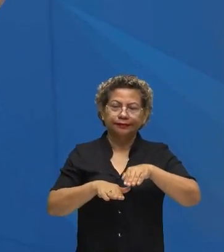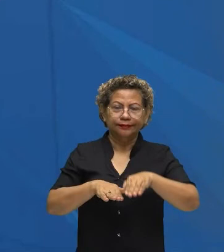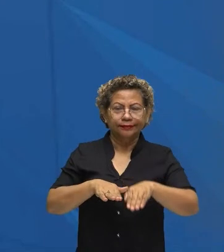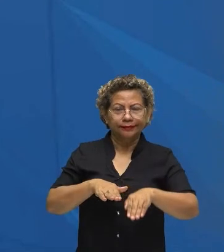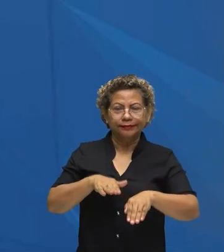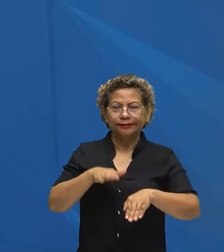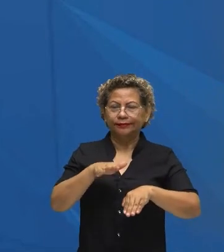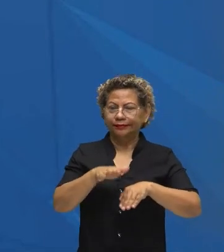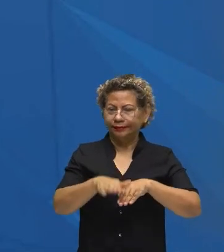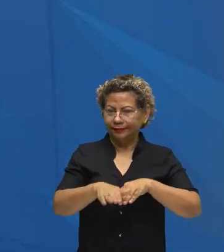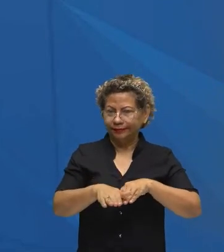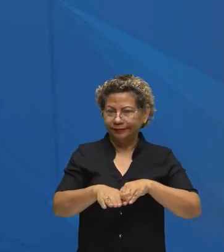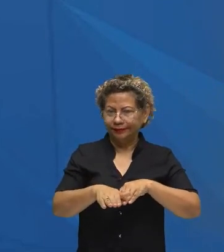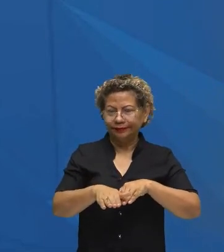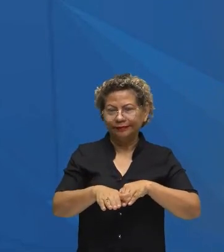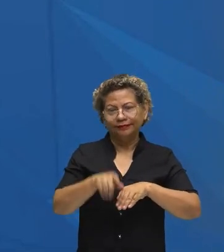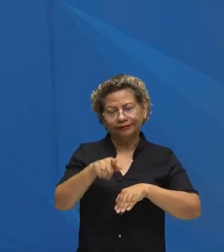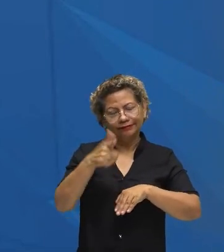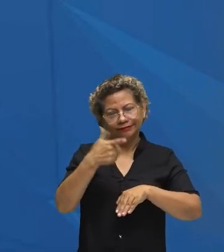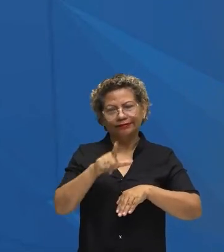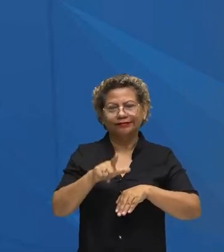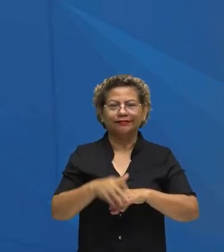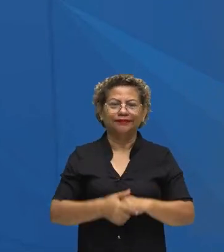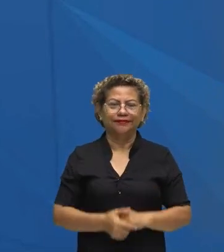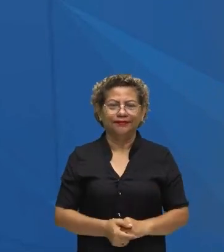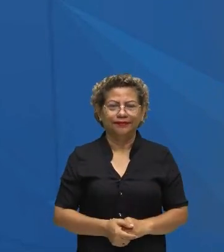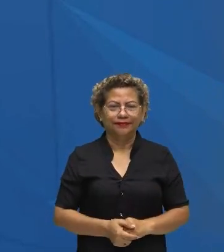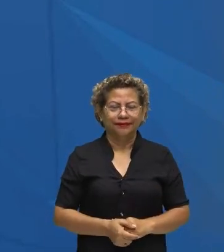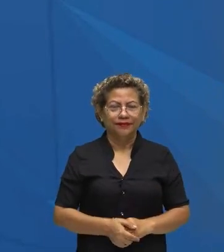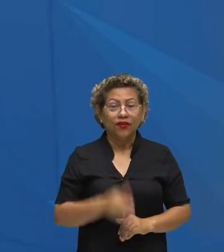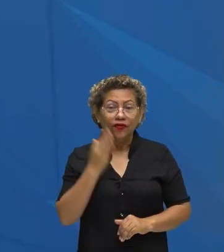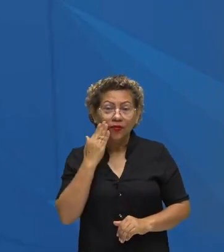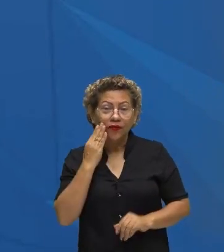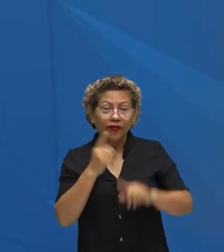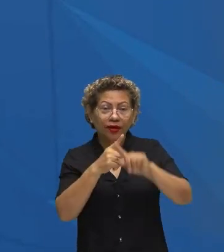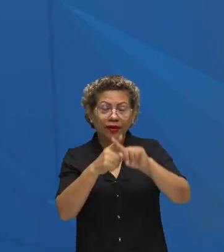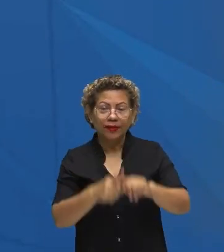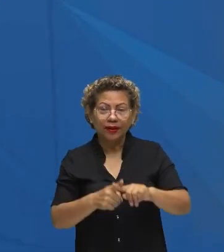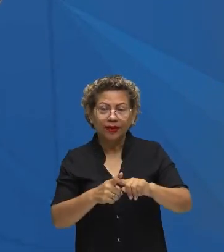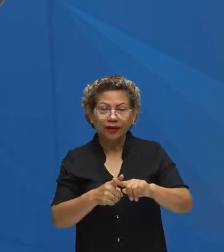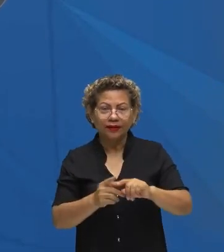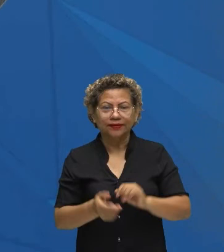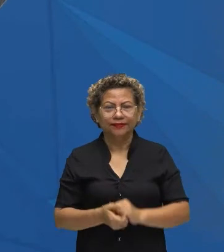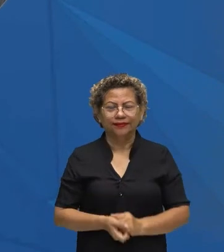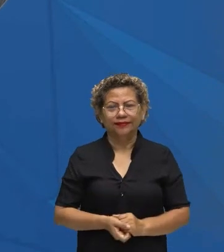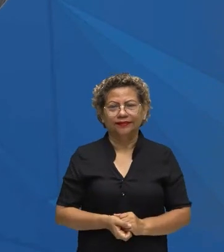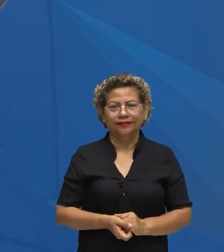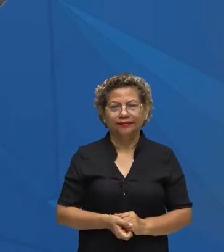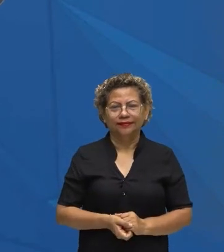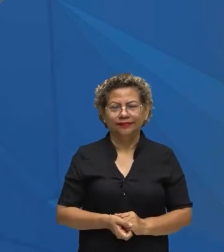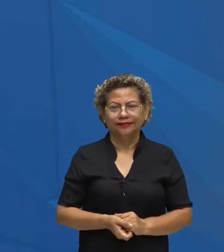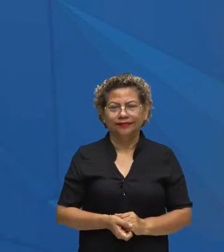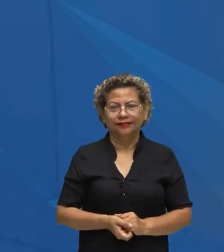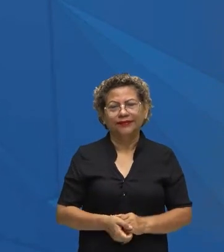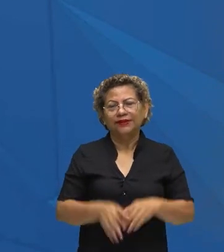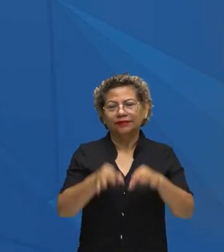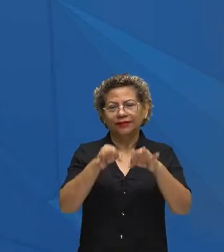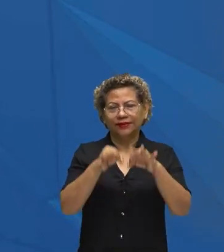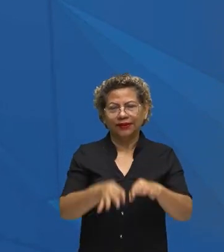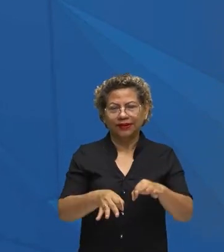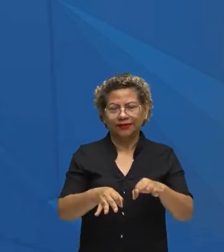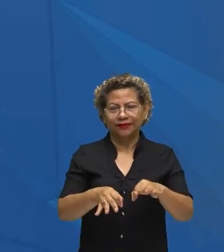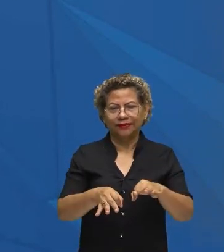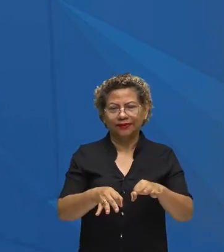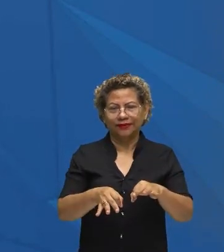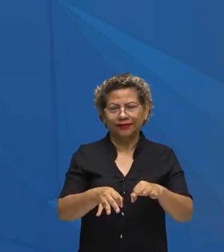tá bom? Vamos para a resposta, olha só, tivemos ali a maior parte dos nossos vencedores. De grão em grão a galinha